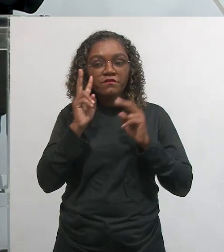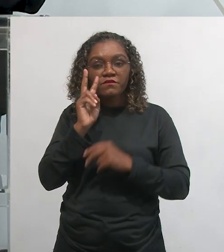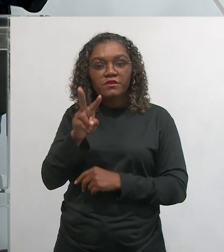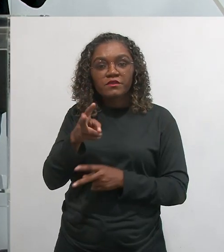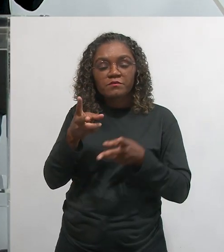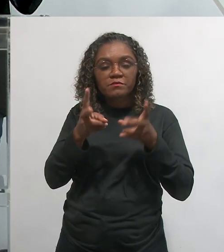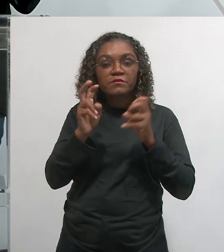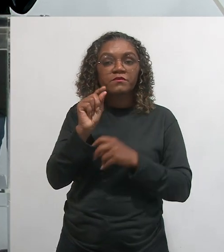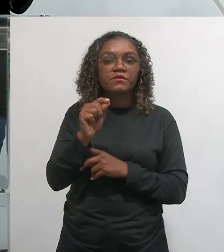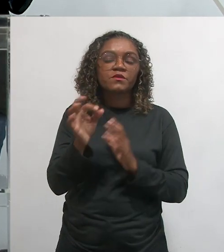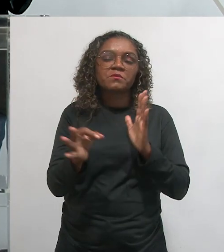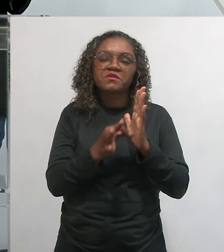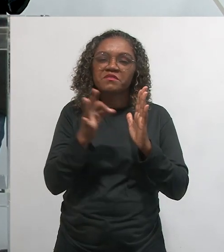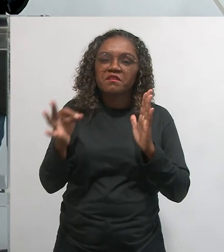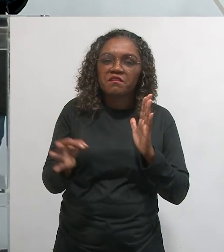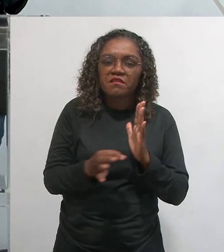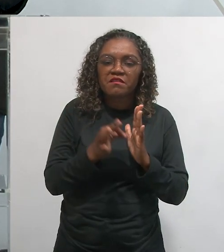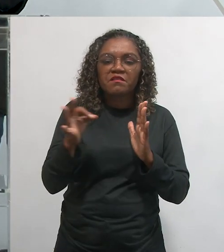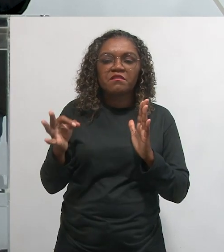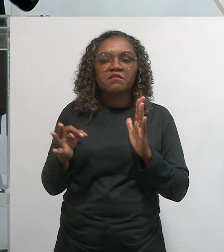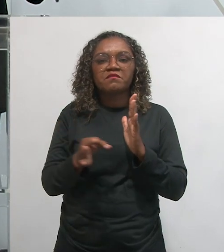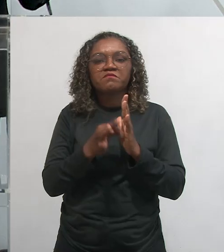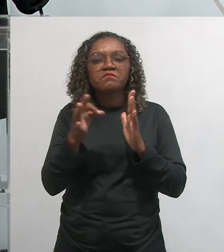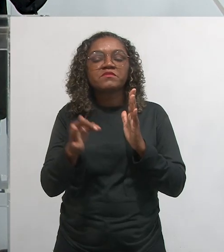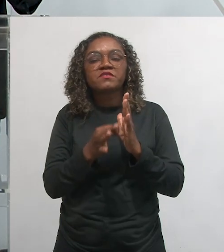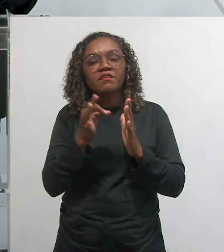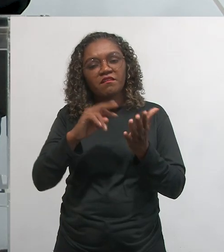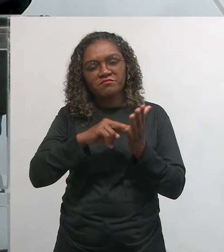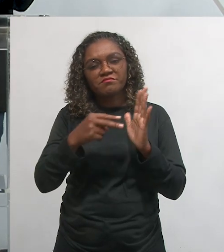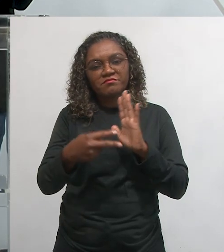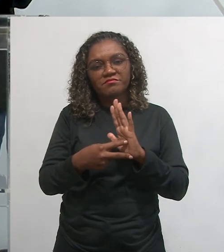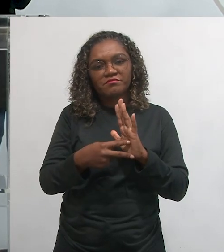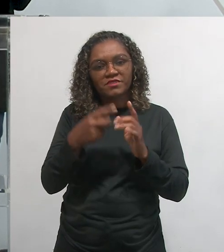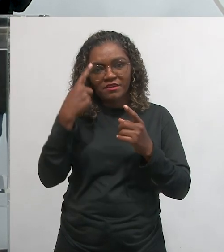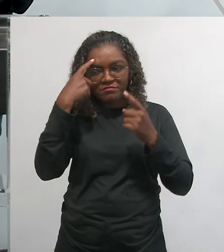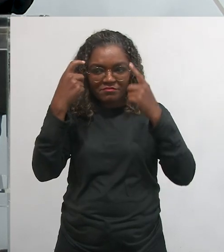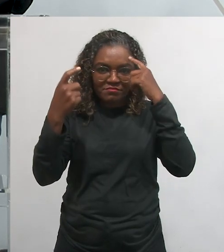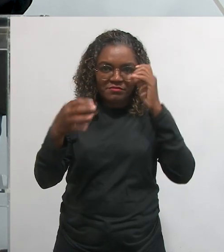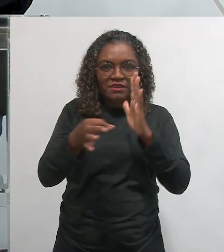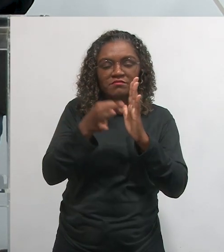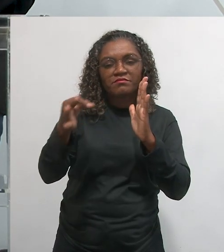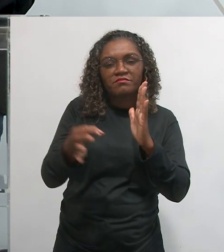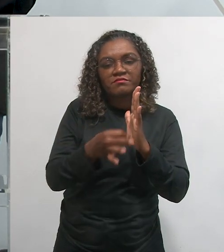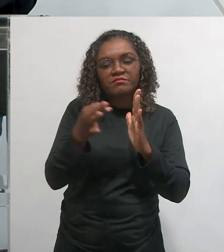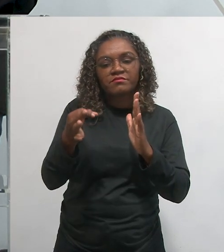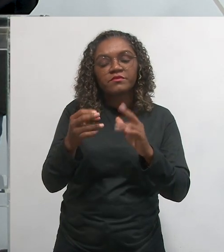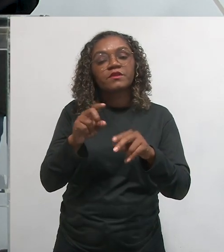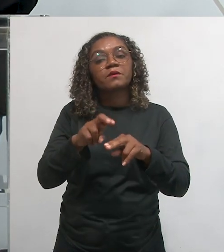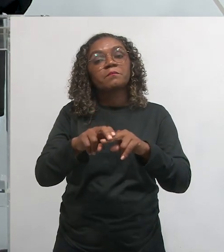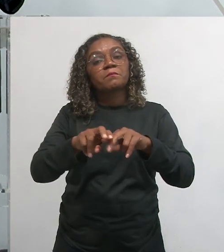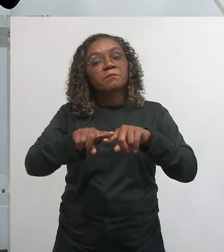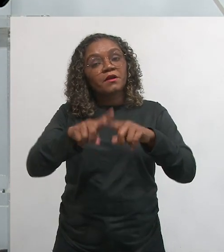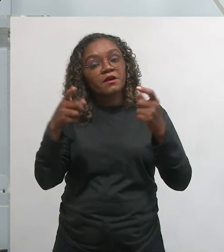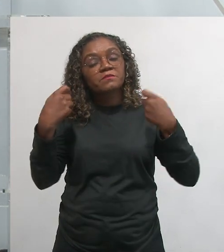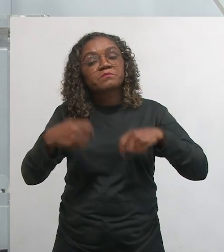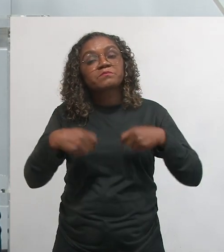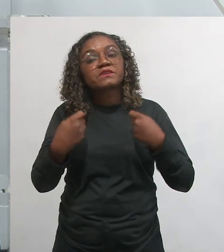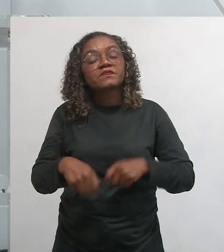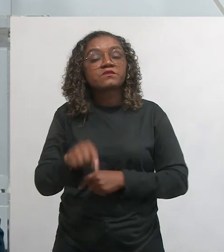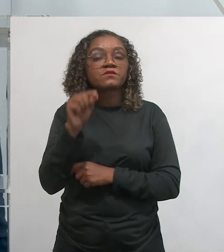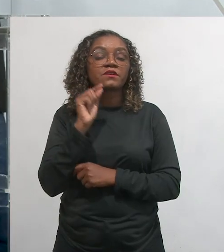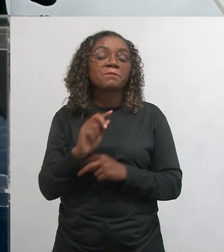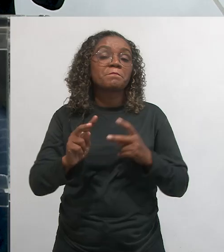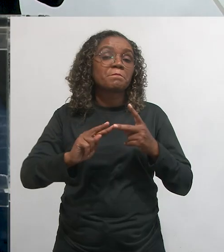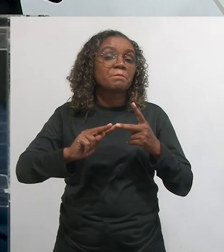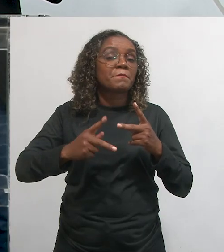possível, porque a maioria baseia-se sempre em opiniões, hoje nós chamamos de ideologia, né? E nós precisamos de